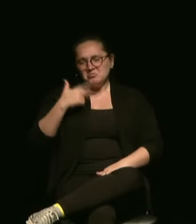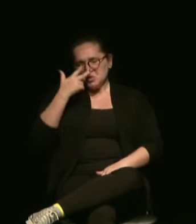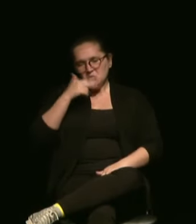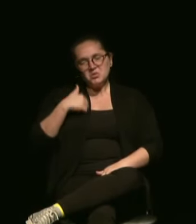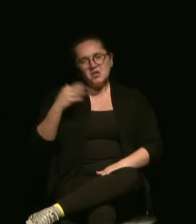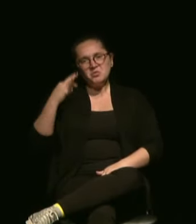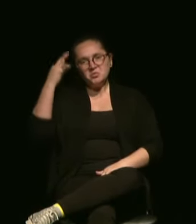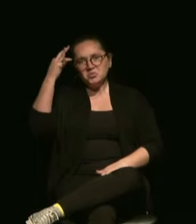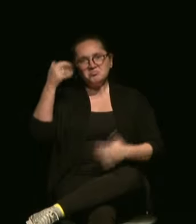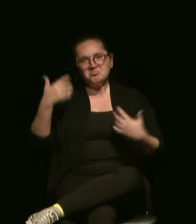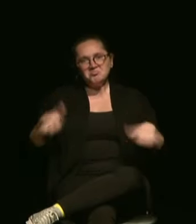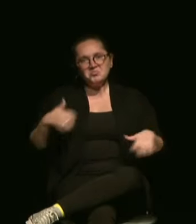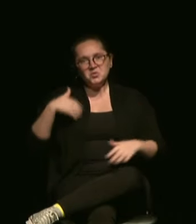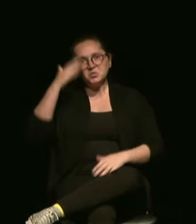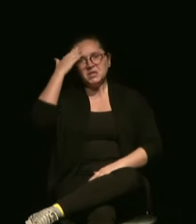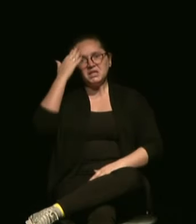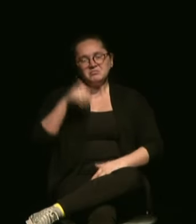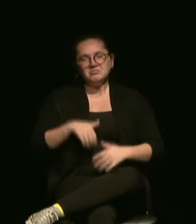ser.